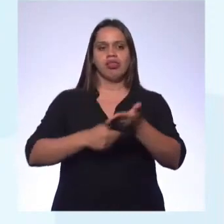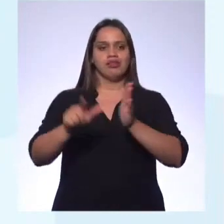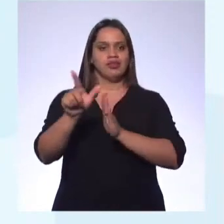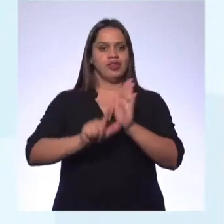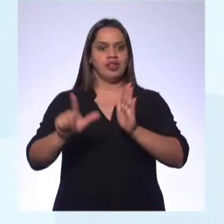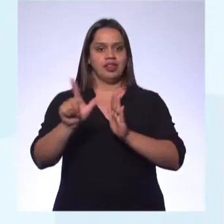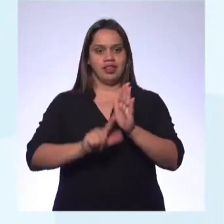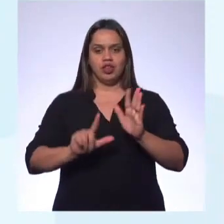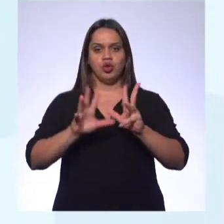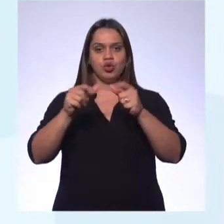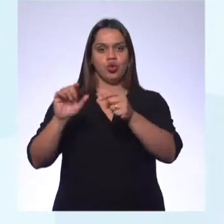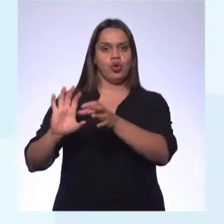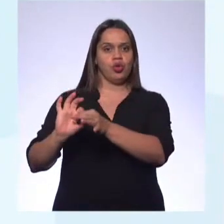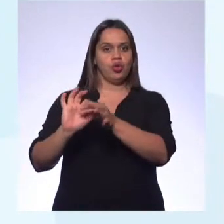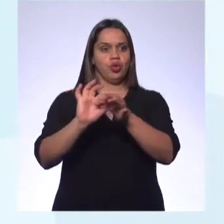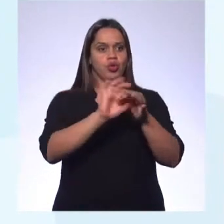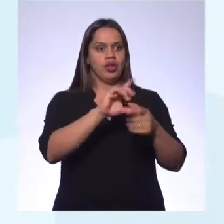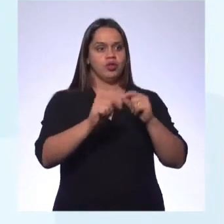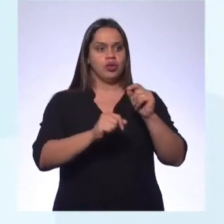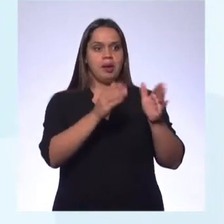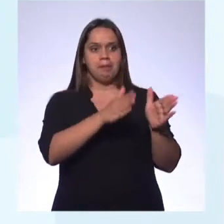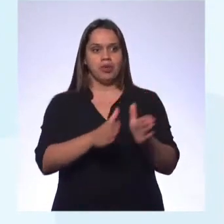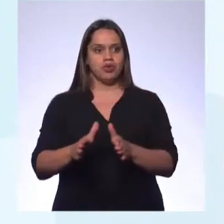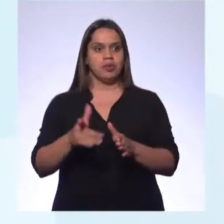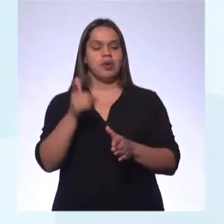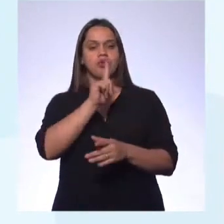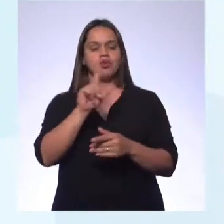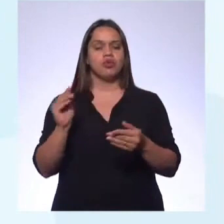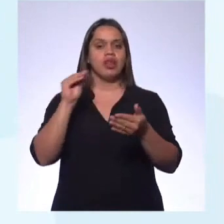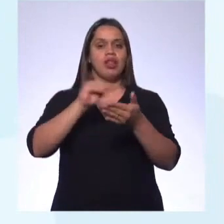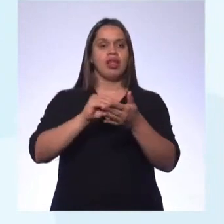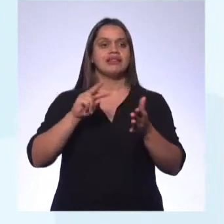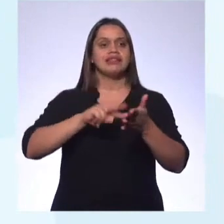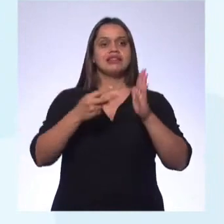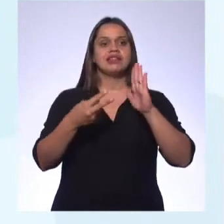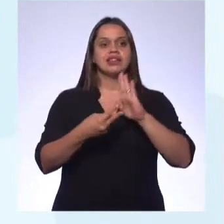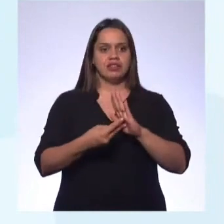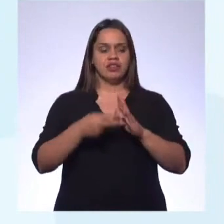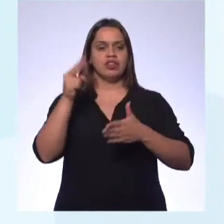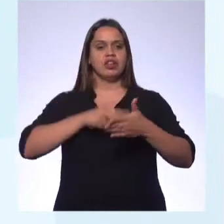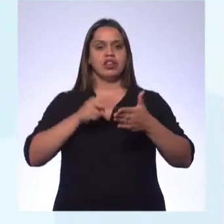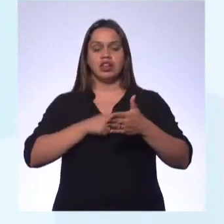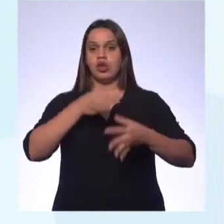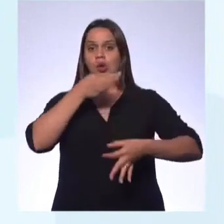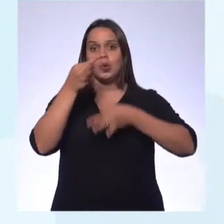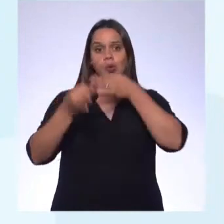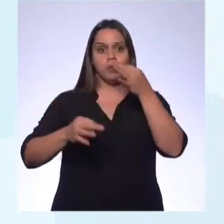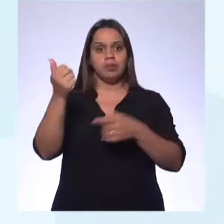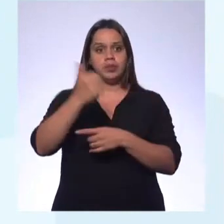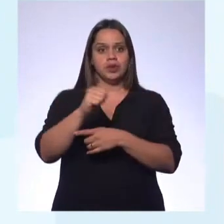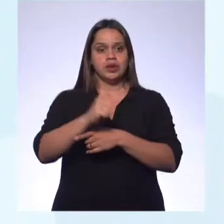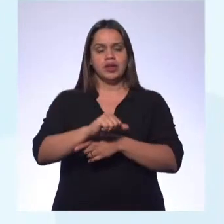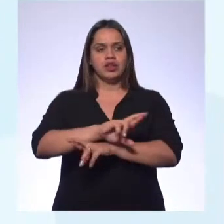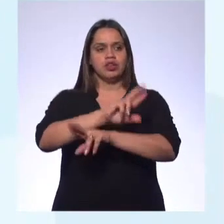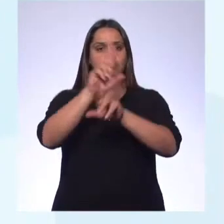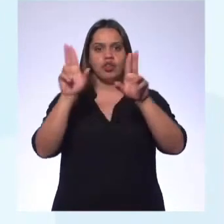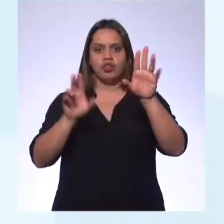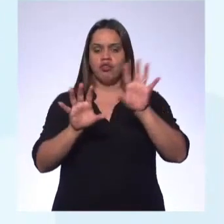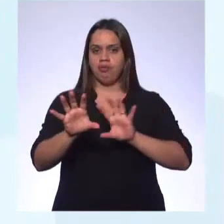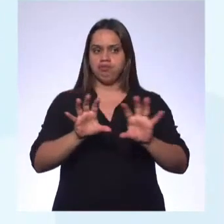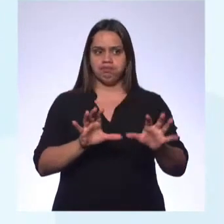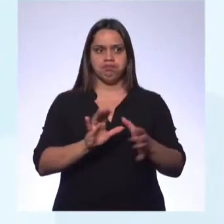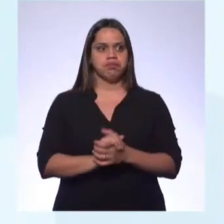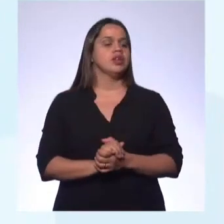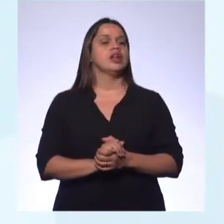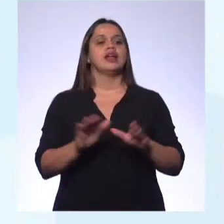literário com os contextos de produção, para atribuir significados de leituras críticas em diferentes